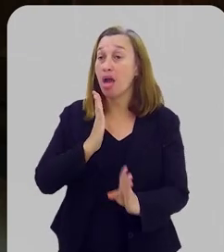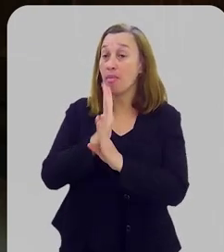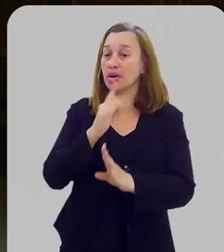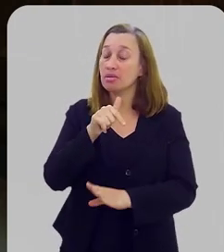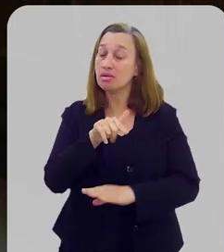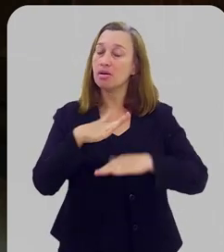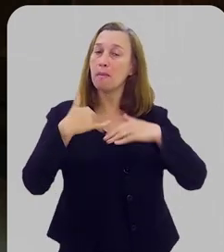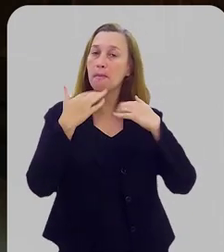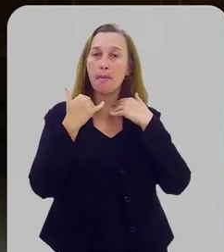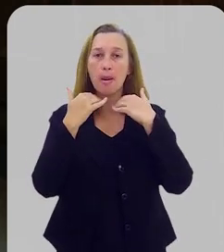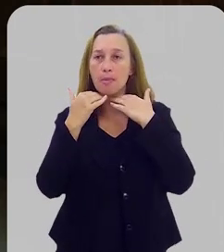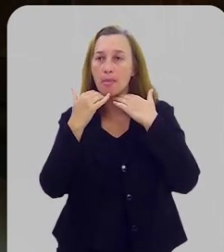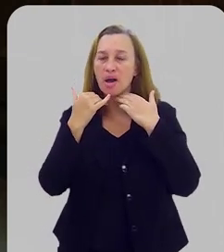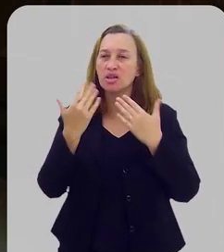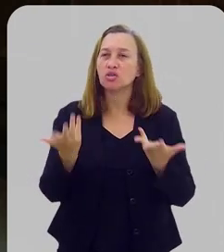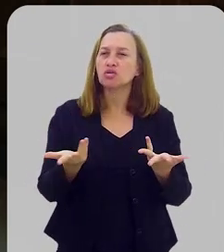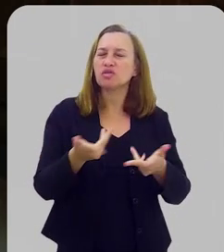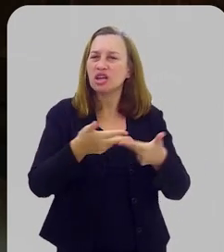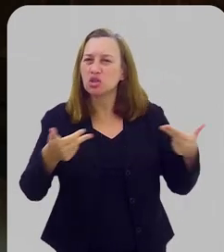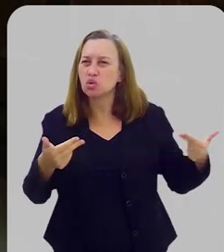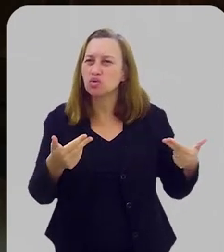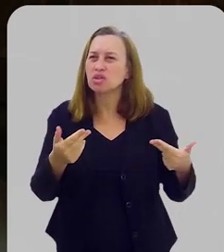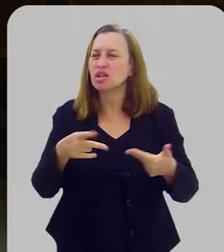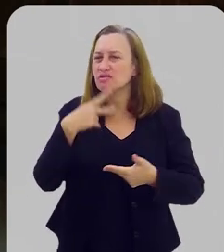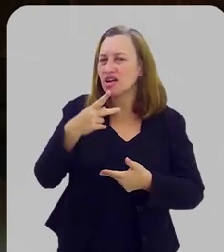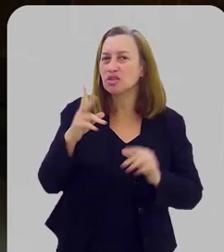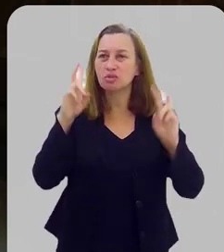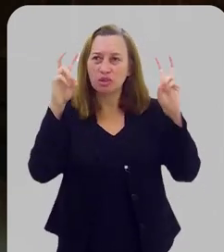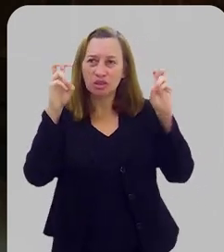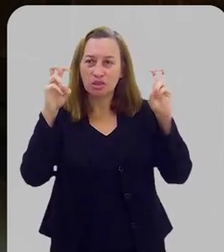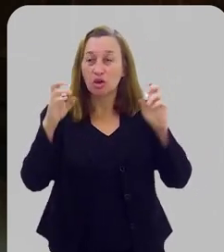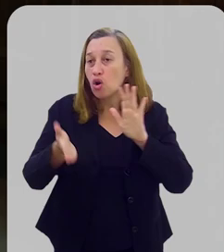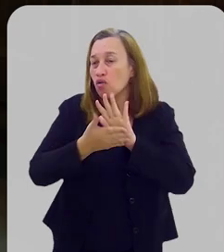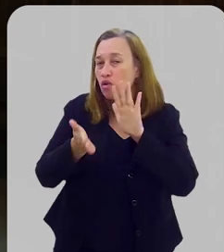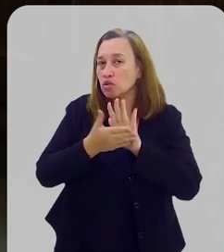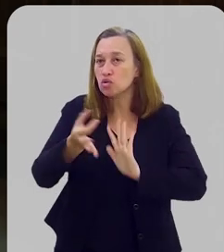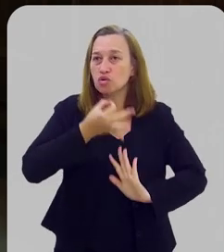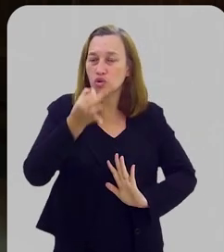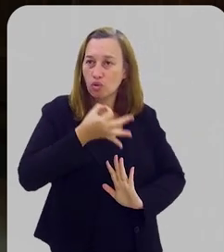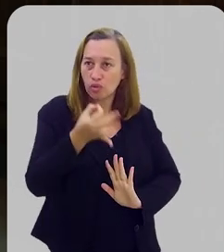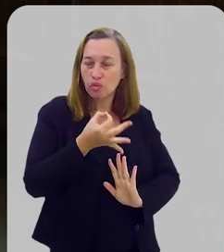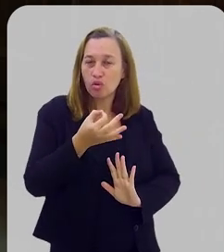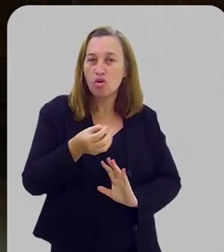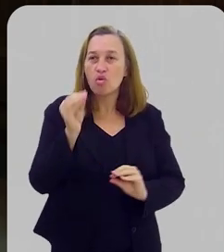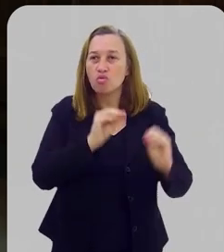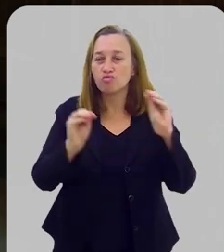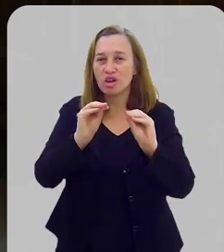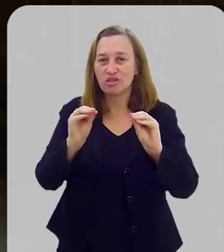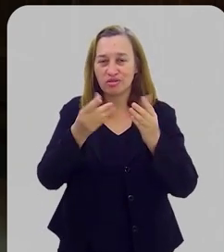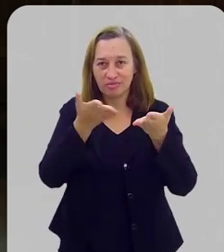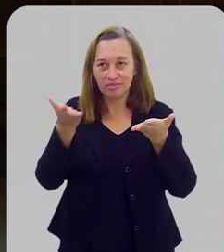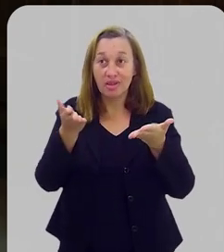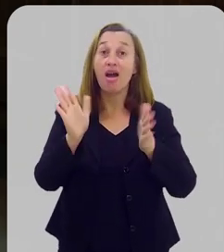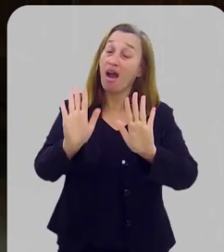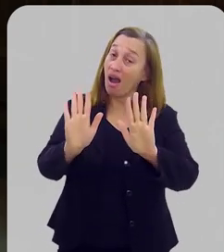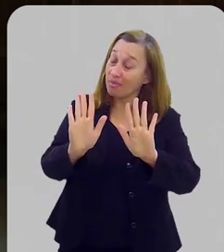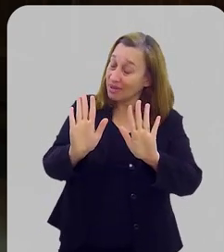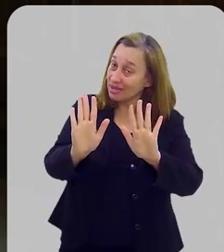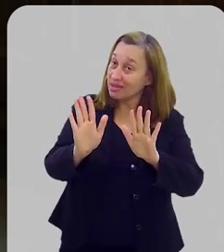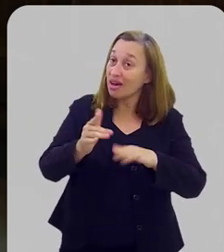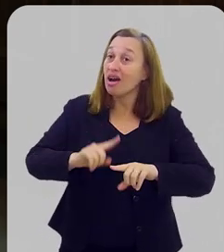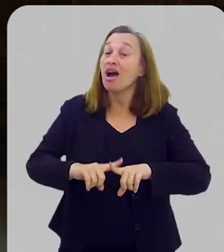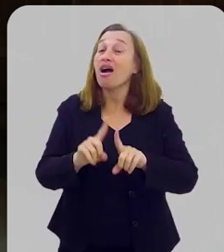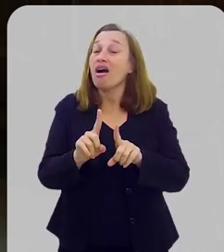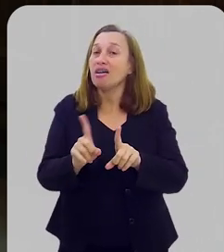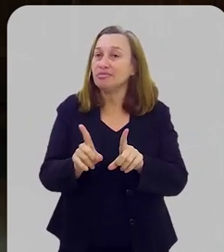mundo bem a gente de repente aqui no bate-papo com muita coisa a gente vai estar falando sobre isso é o louvor som no ar